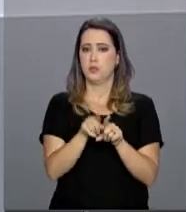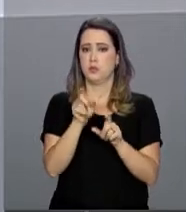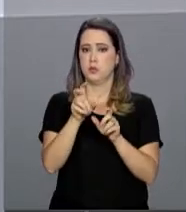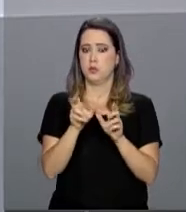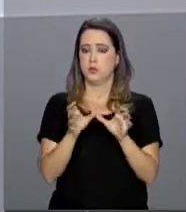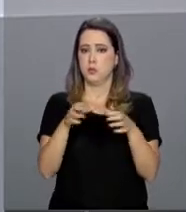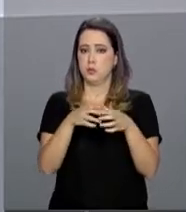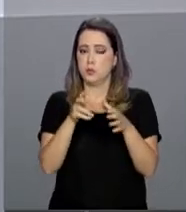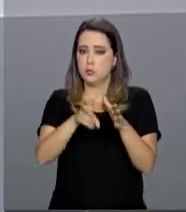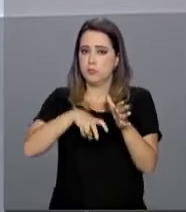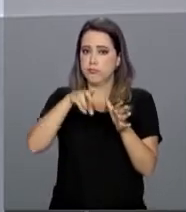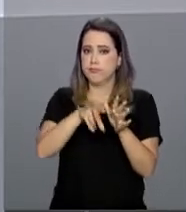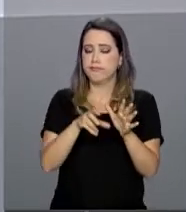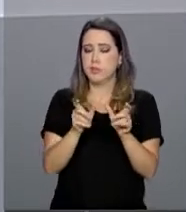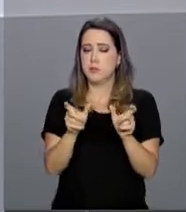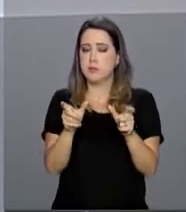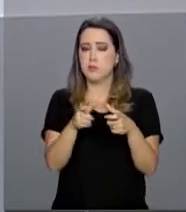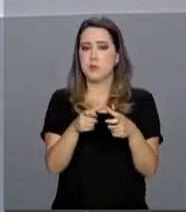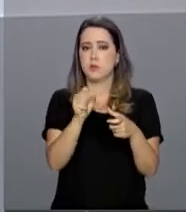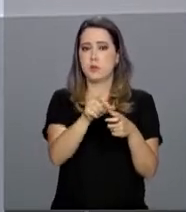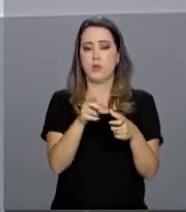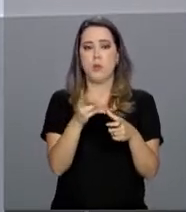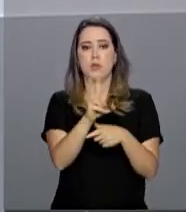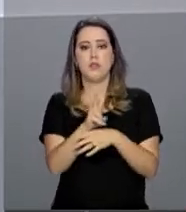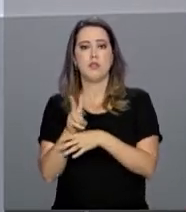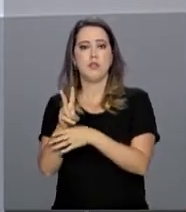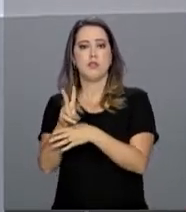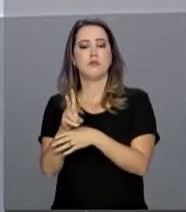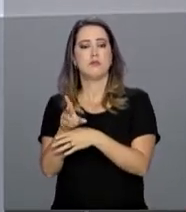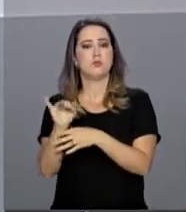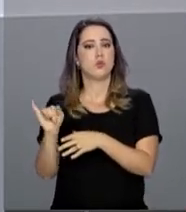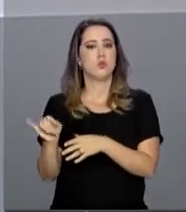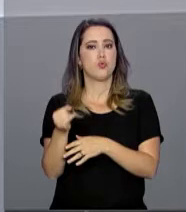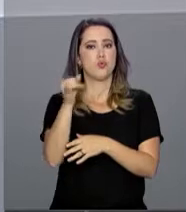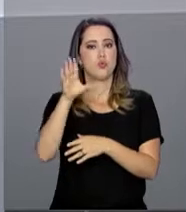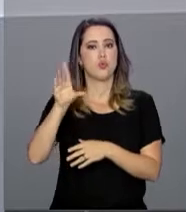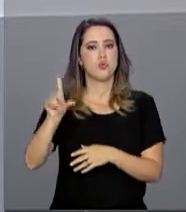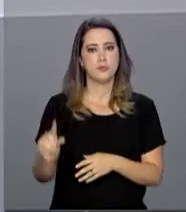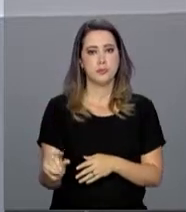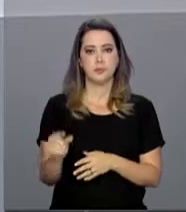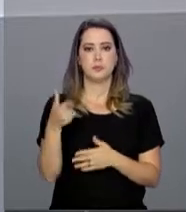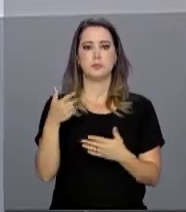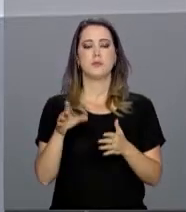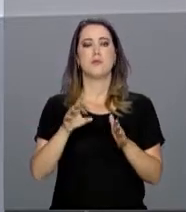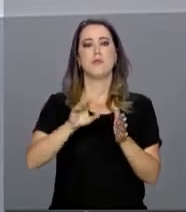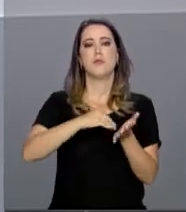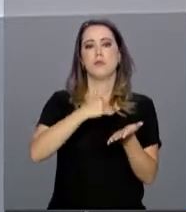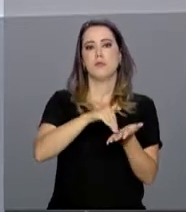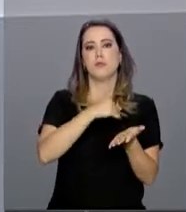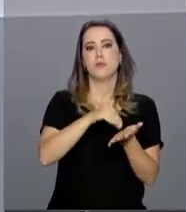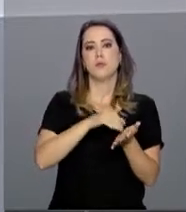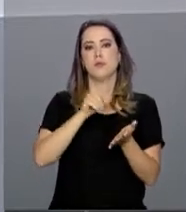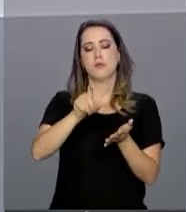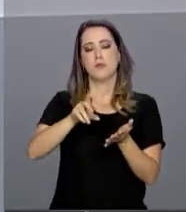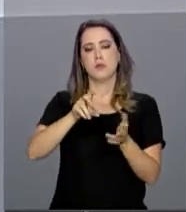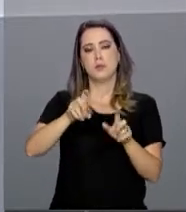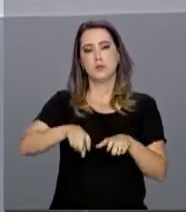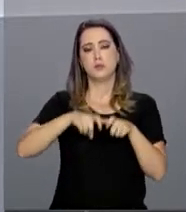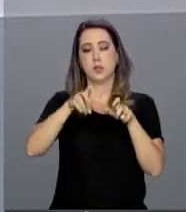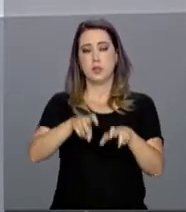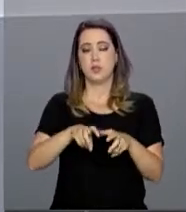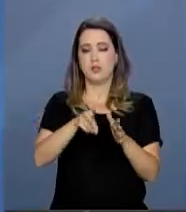agricultor com as taxas mais baixas do mercado o secretário especial de agricultura familiar e desenvolvimento agrário fez o